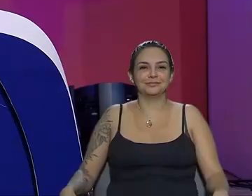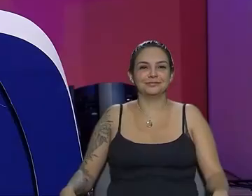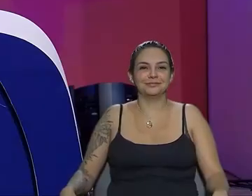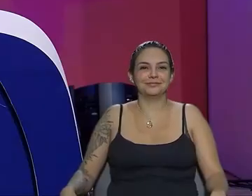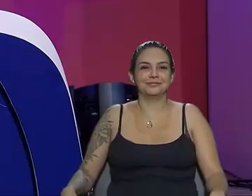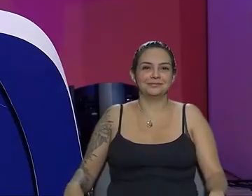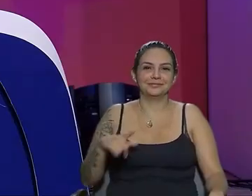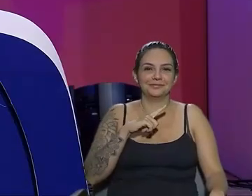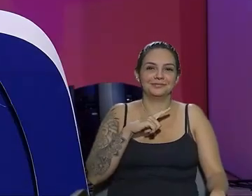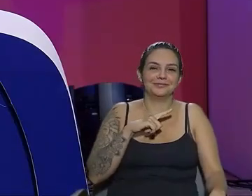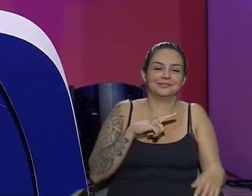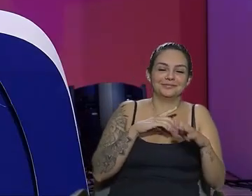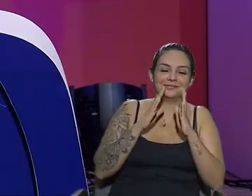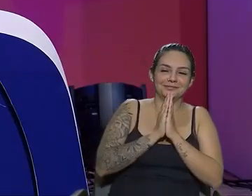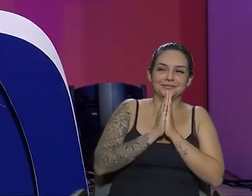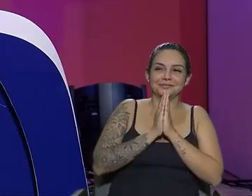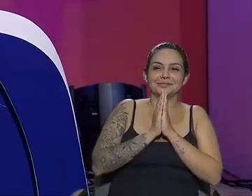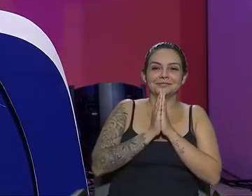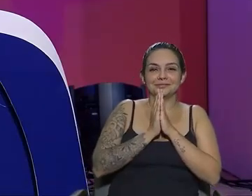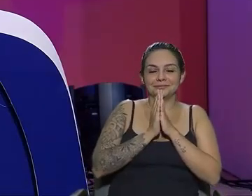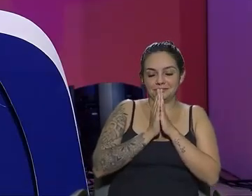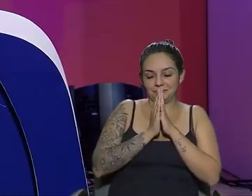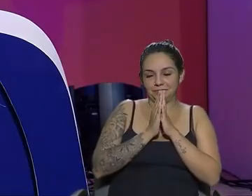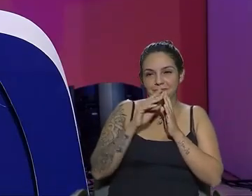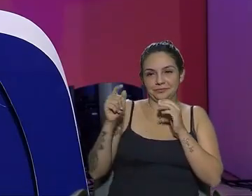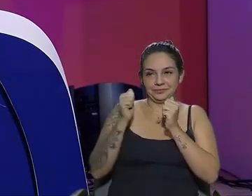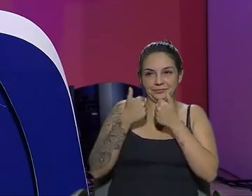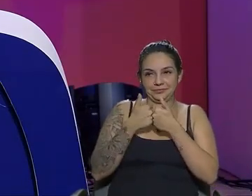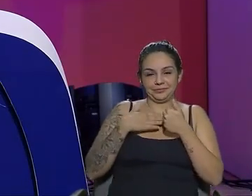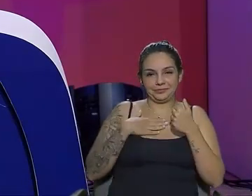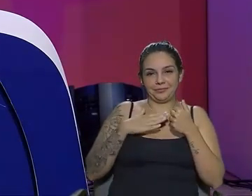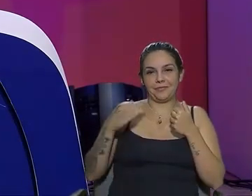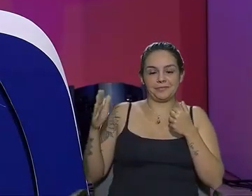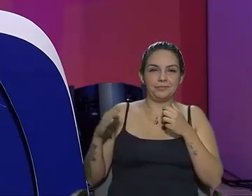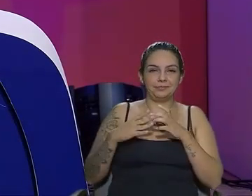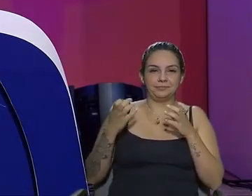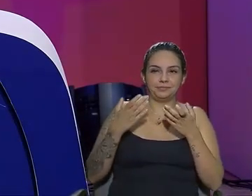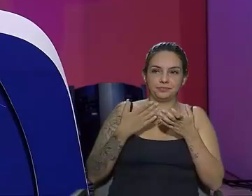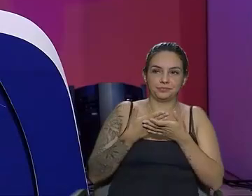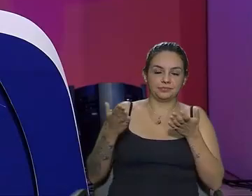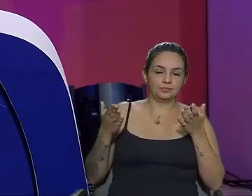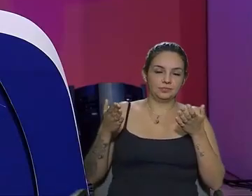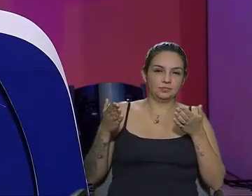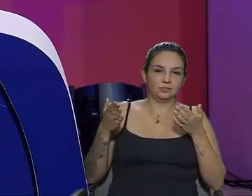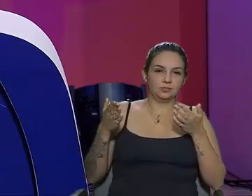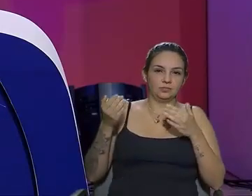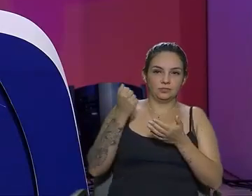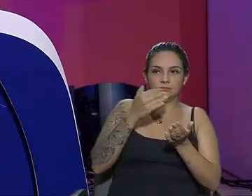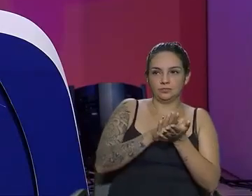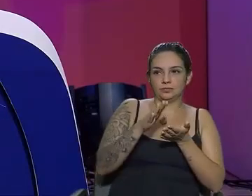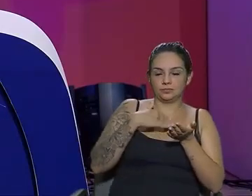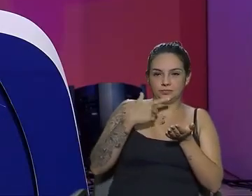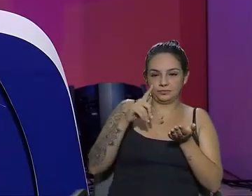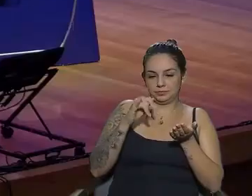canto inferior direito do vídeo em questão estão do início ao fim os intérpretes de Libras. Estes intercalam ao longo do vídeo entre diferentes homens